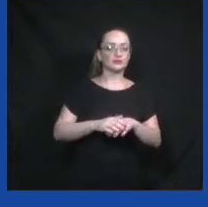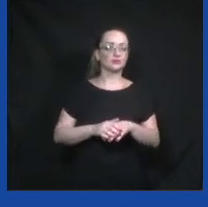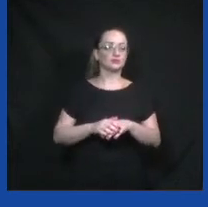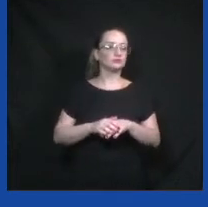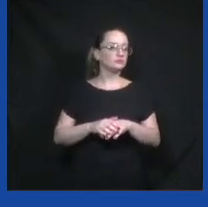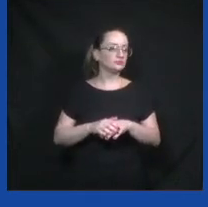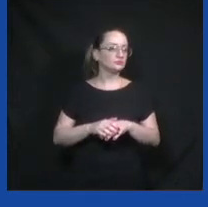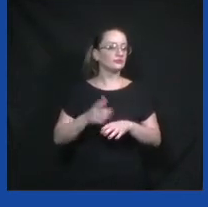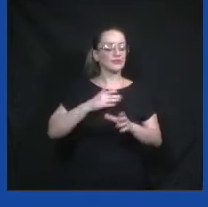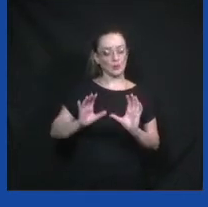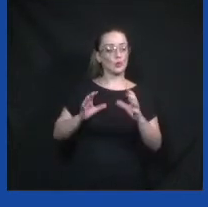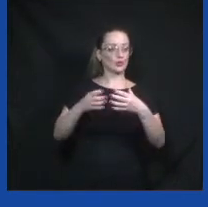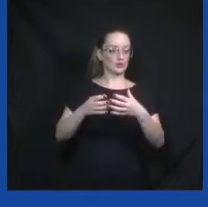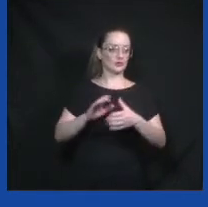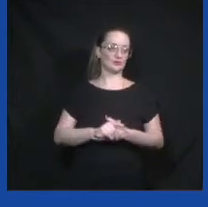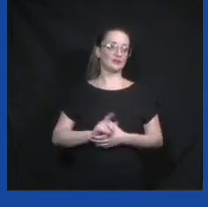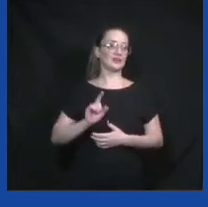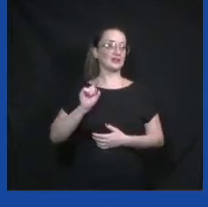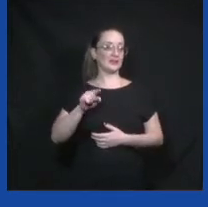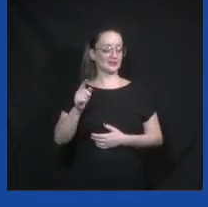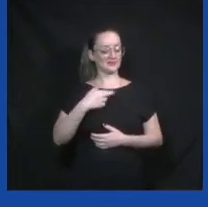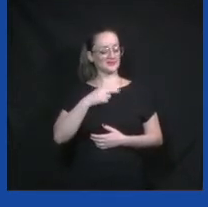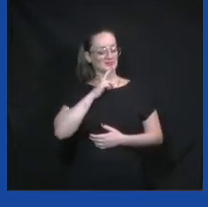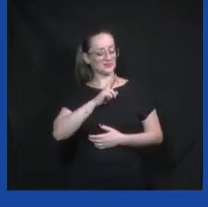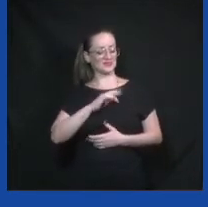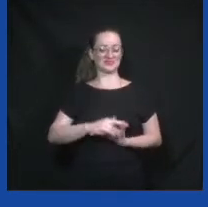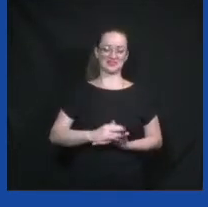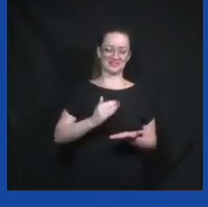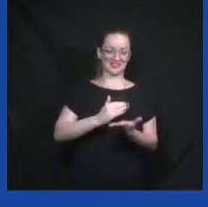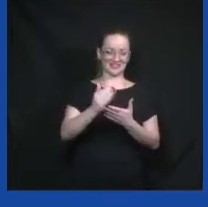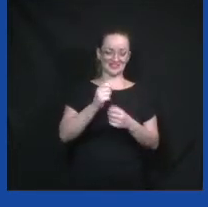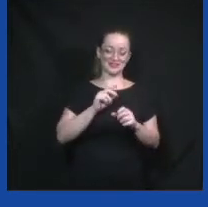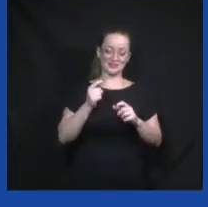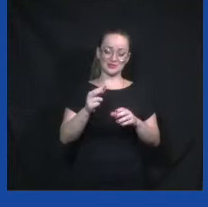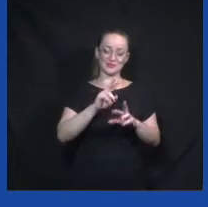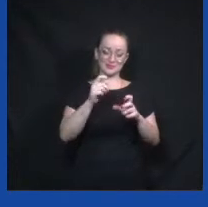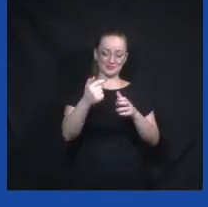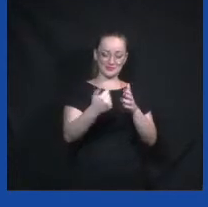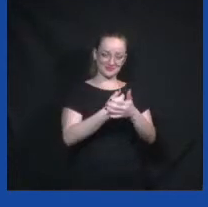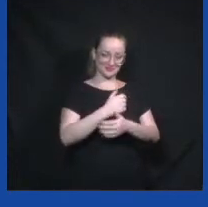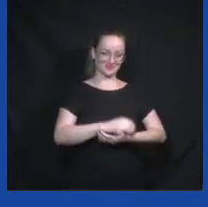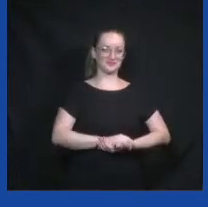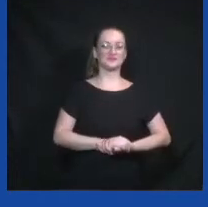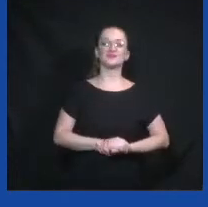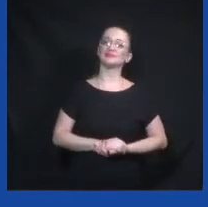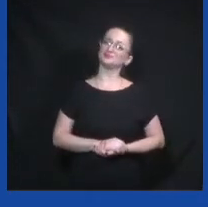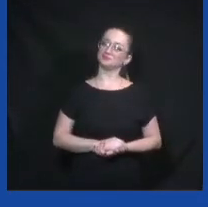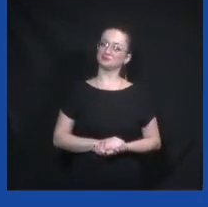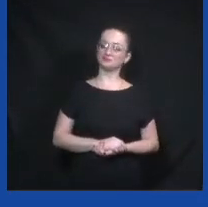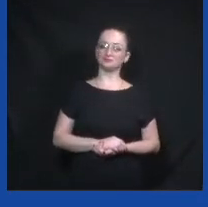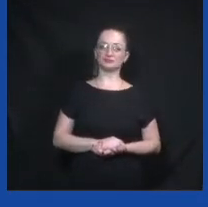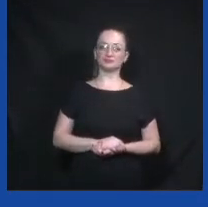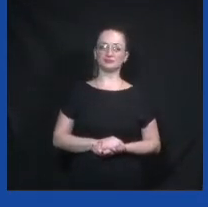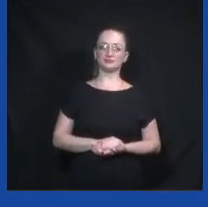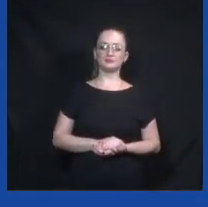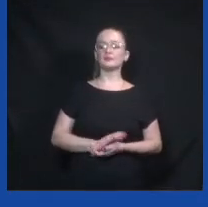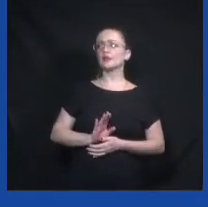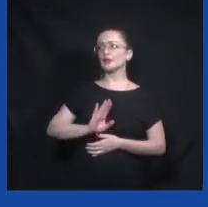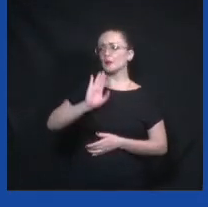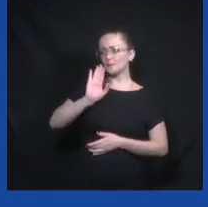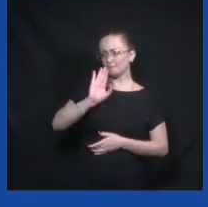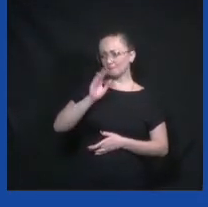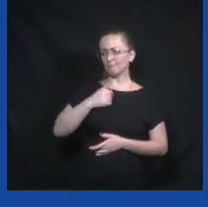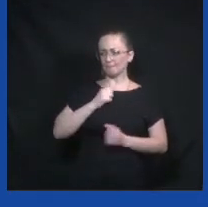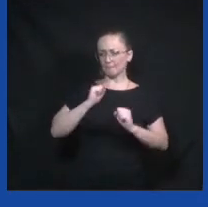bem-estar coletivo. Então, essa seria a minha resposta inicial a essa provocação. Roxane, me permite uma parte?